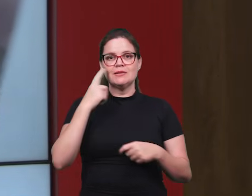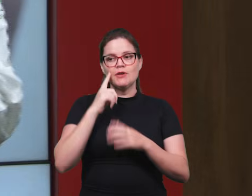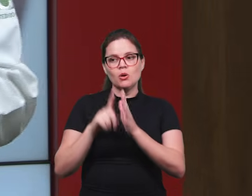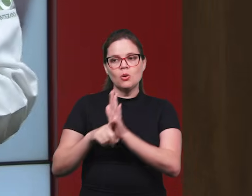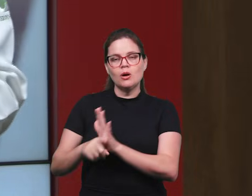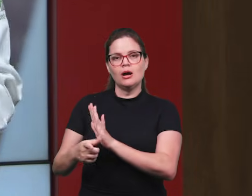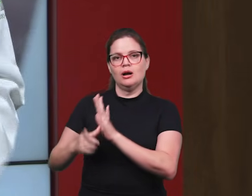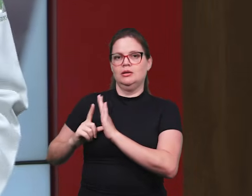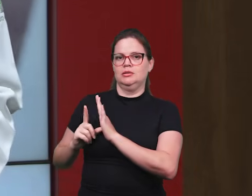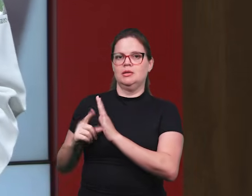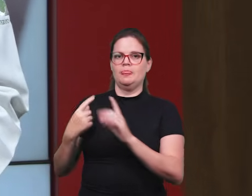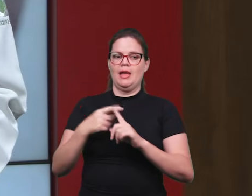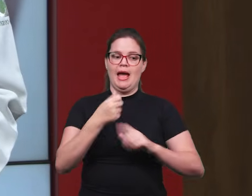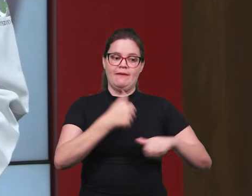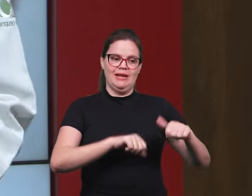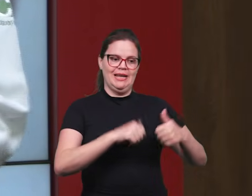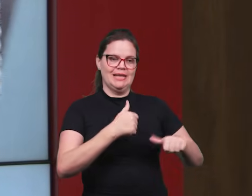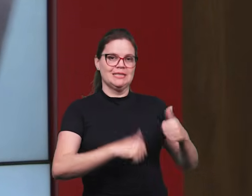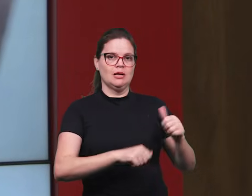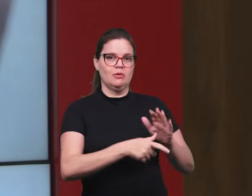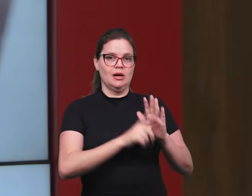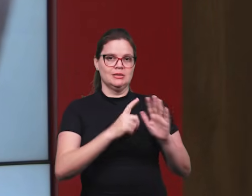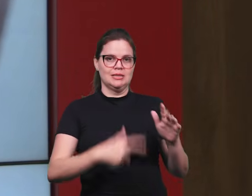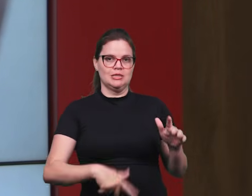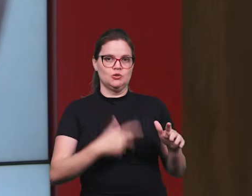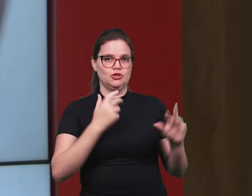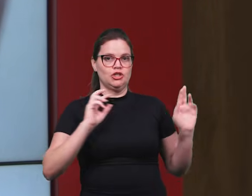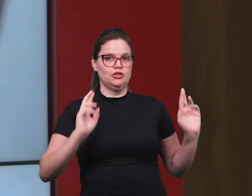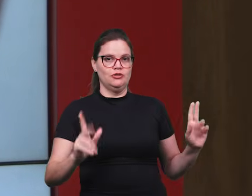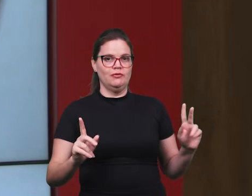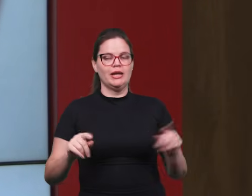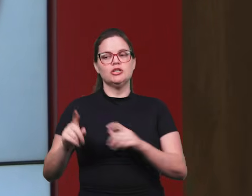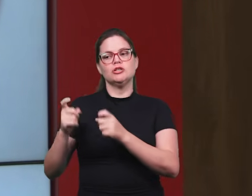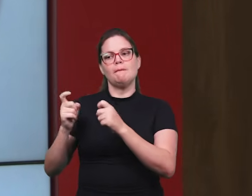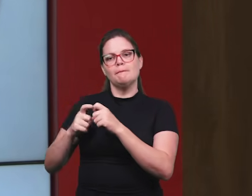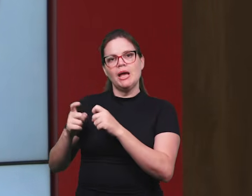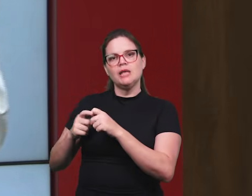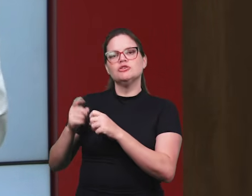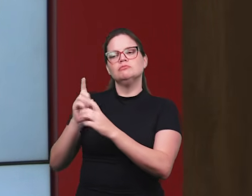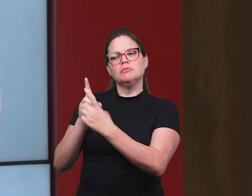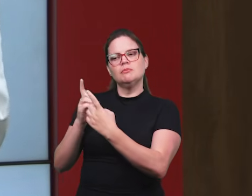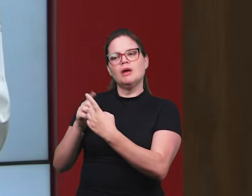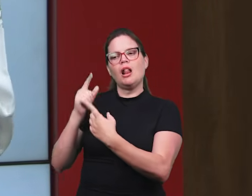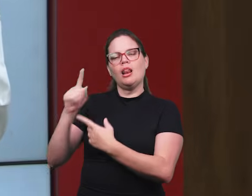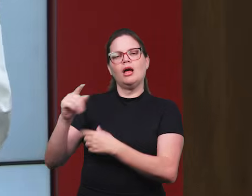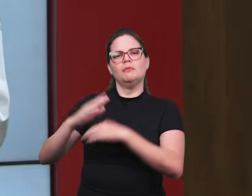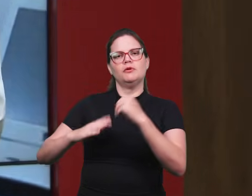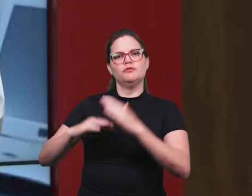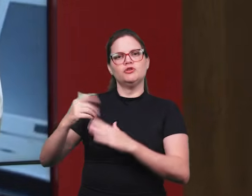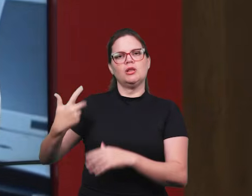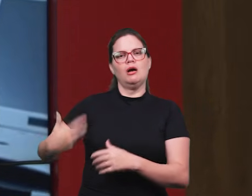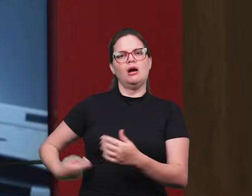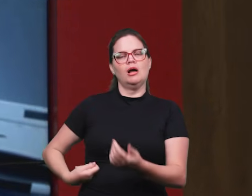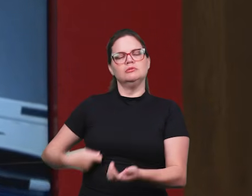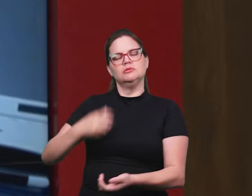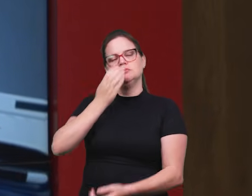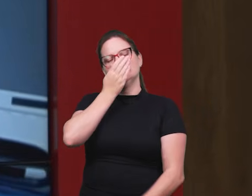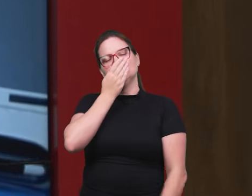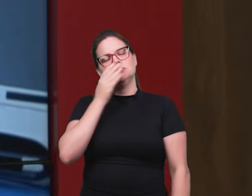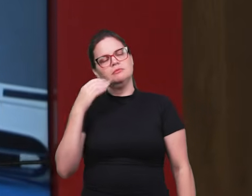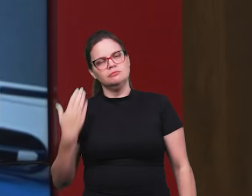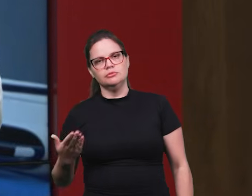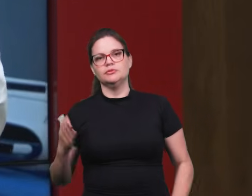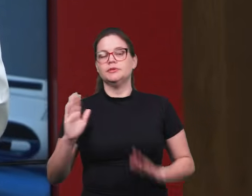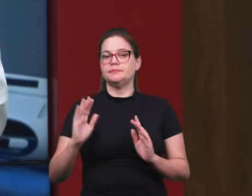é diferente da avaliação pré-operatória. A avaliação pré-operatória, o paciente chegou na emergência, vai fazer uma avaliação, você vai colher uma história. Mas